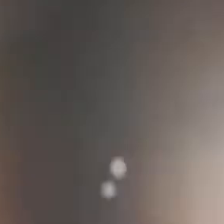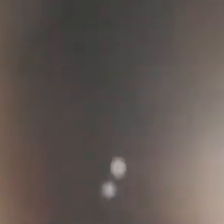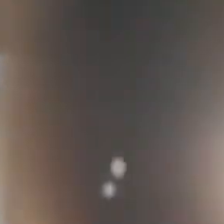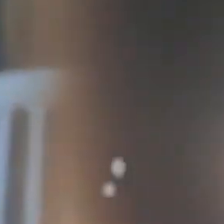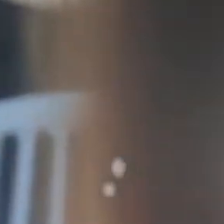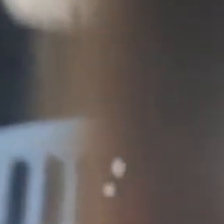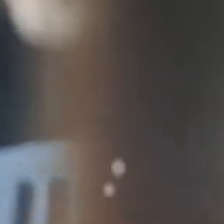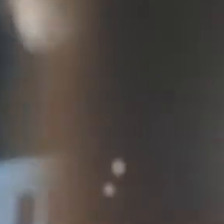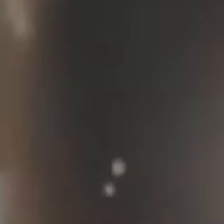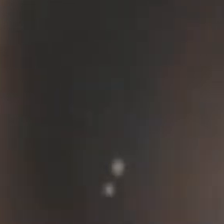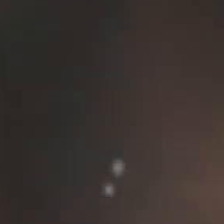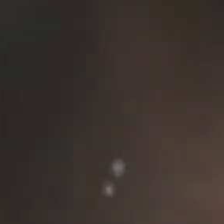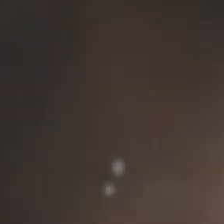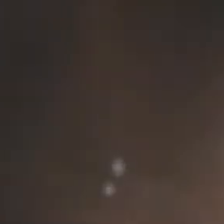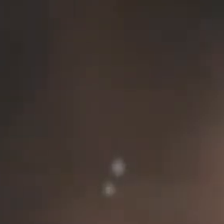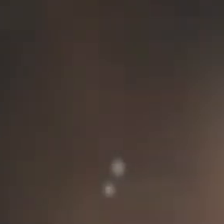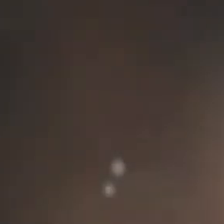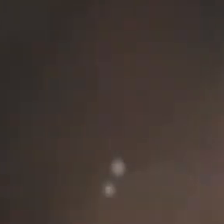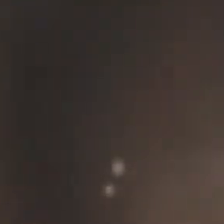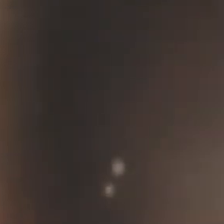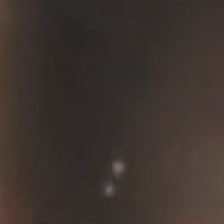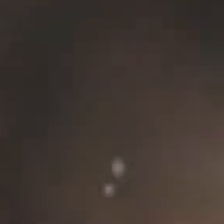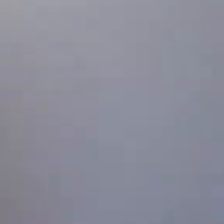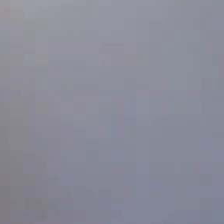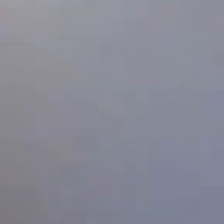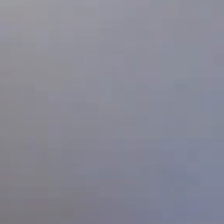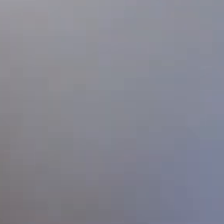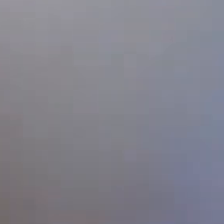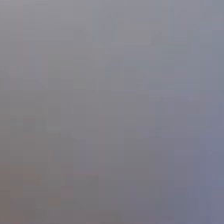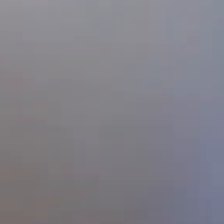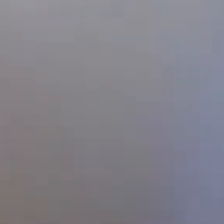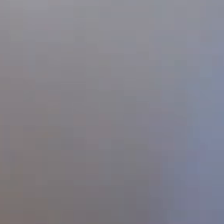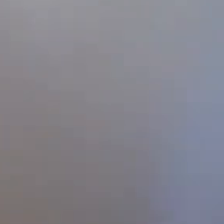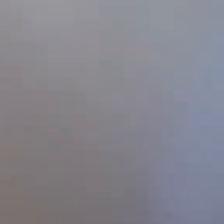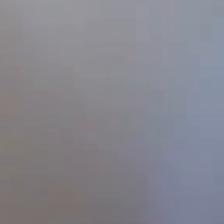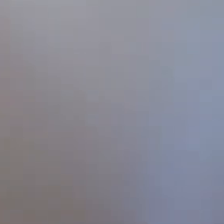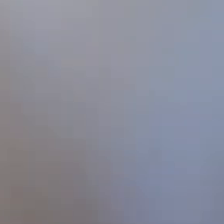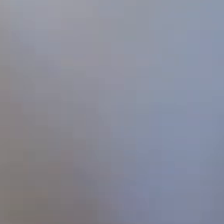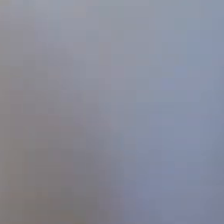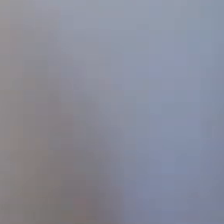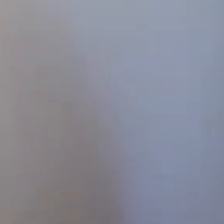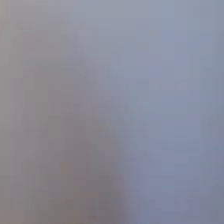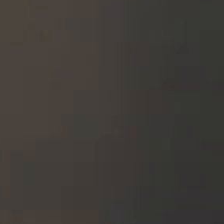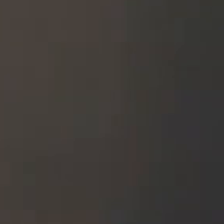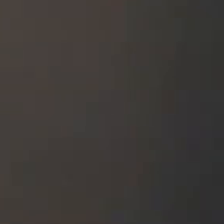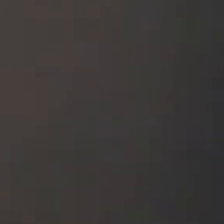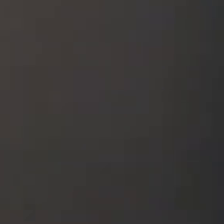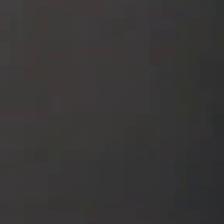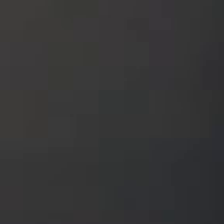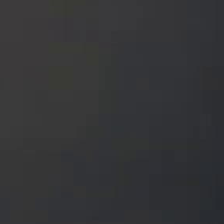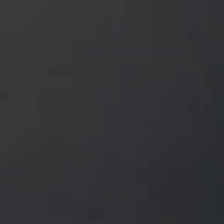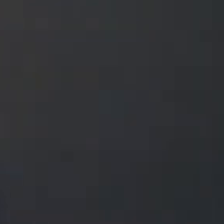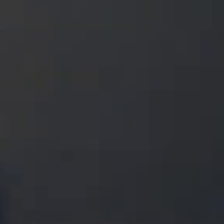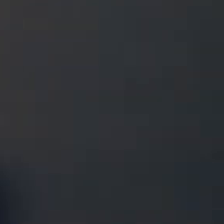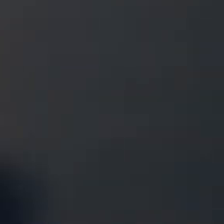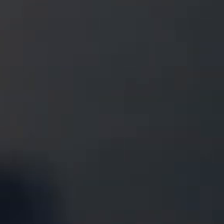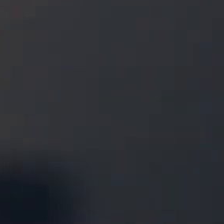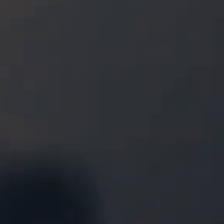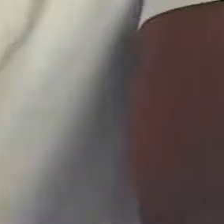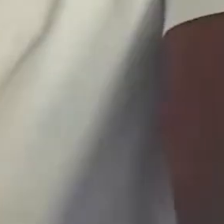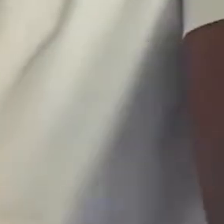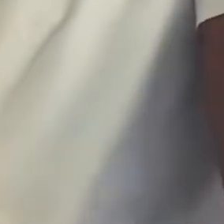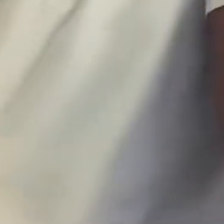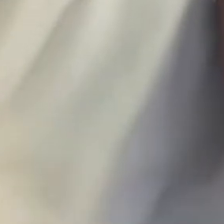apertado, do almoço em família, do happy hour com os amigos. As coisas ainda estão fora de lugar. Viva o